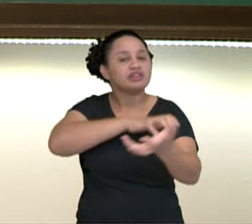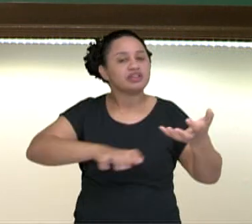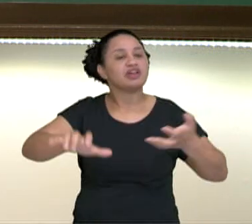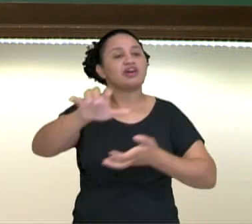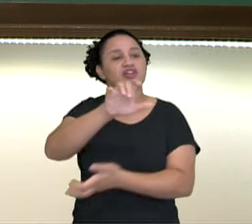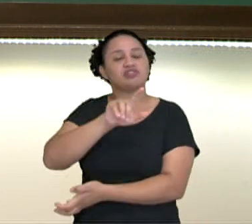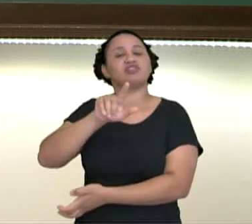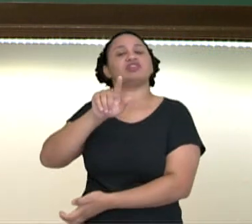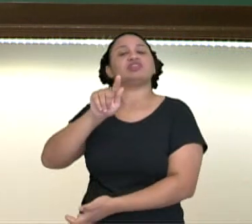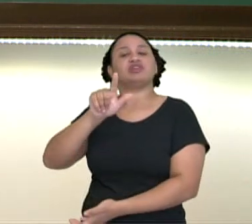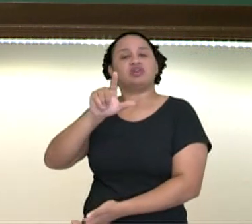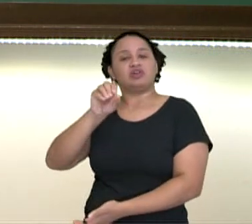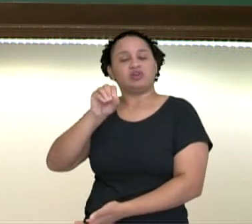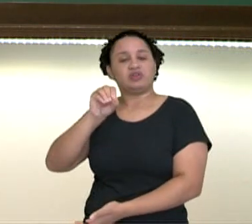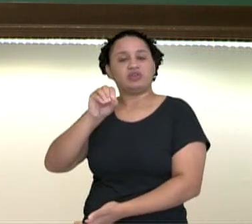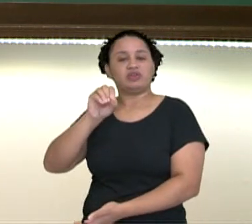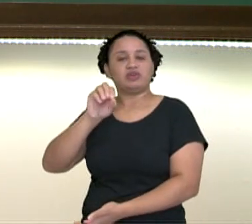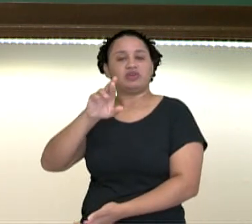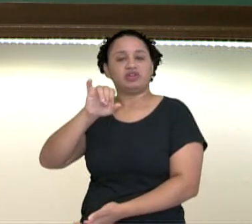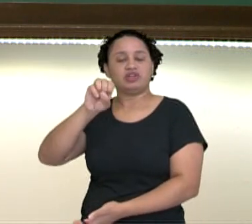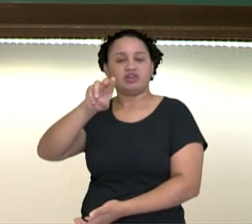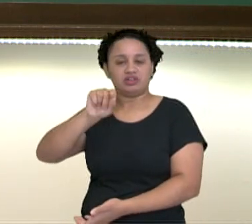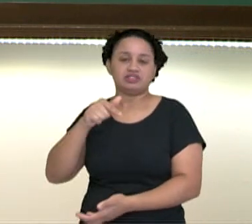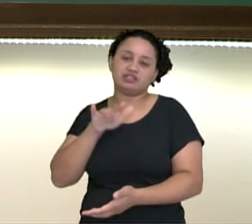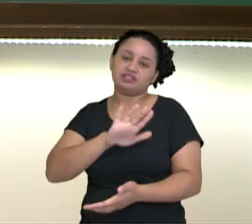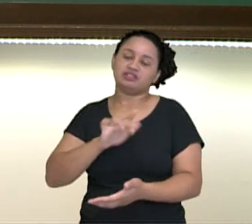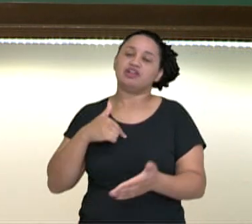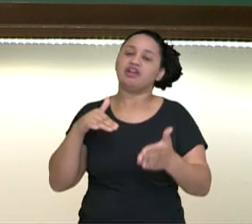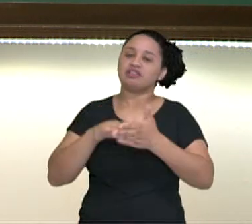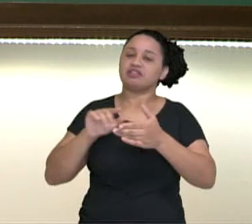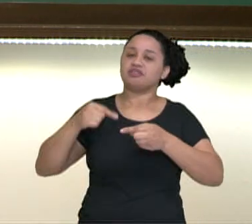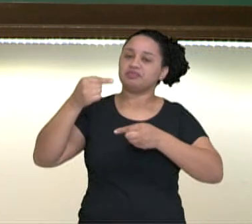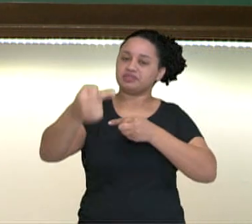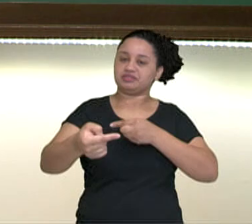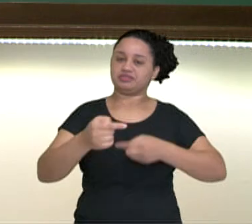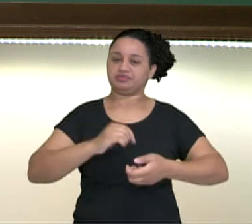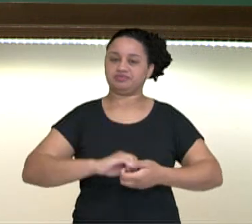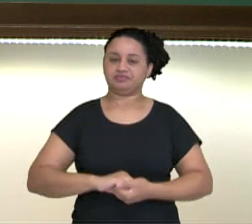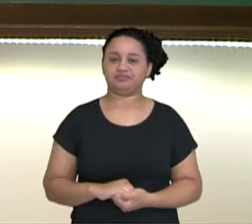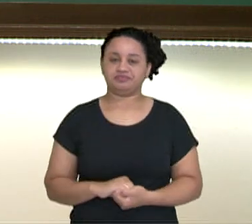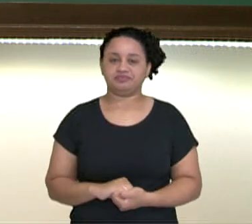a Revolução Gloriosa. E é isso, pessoal. Até a próxima!